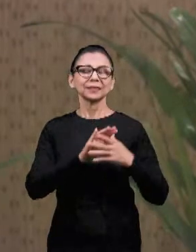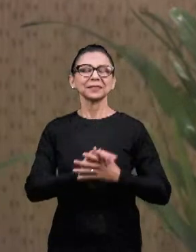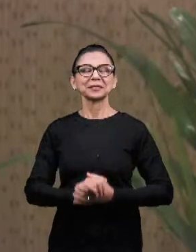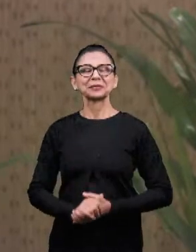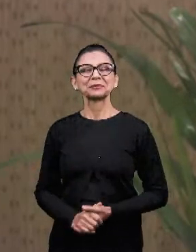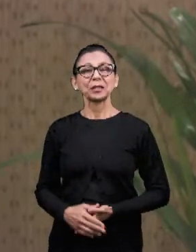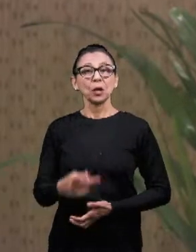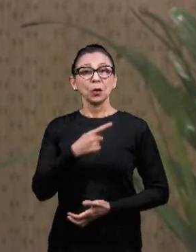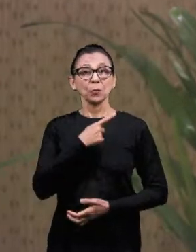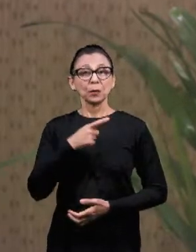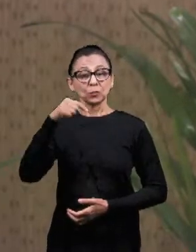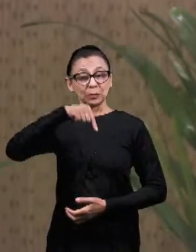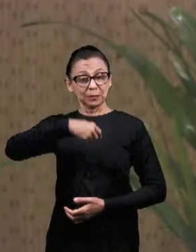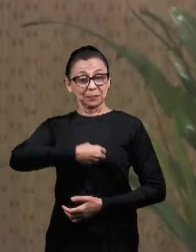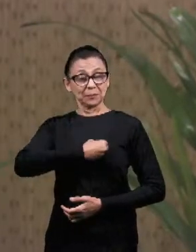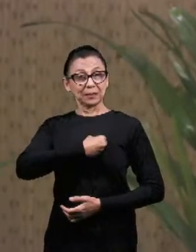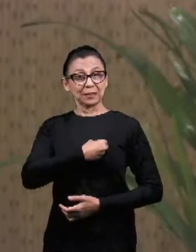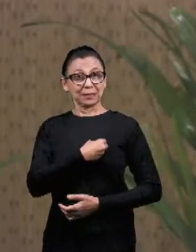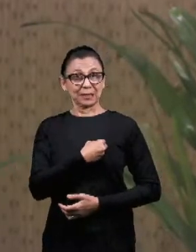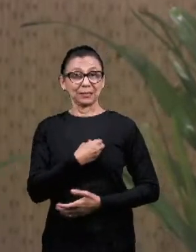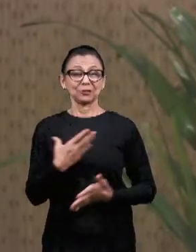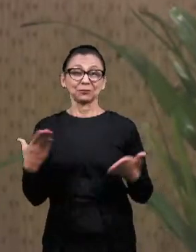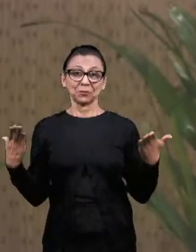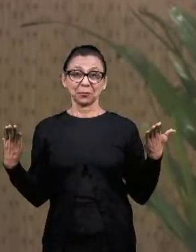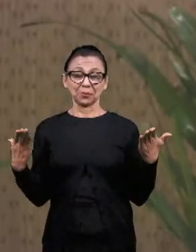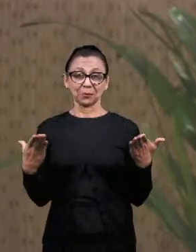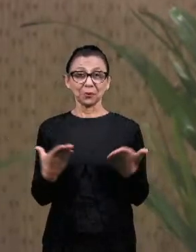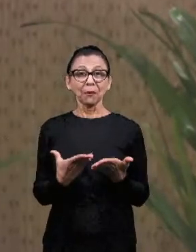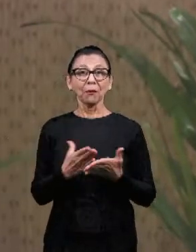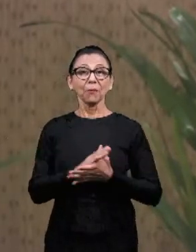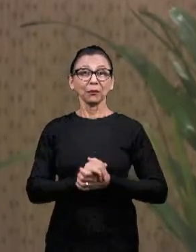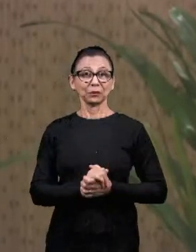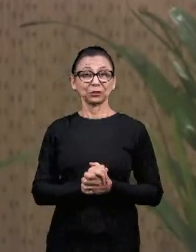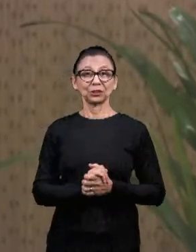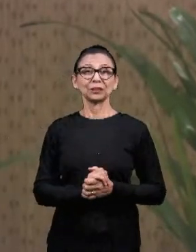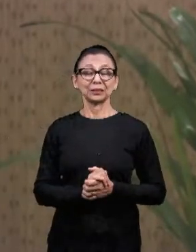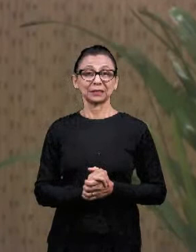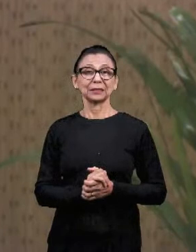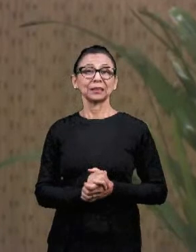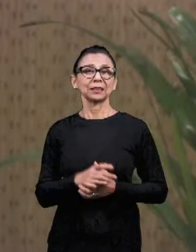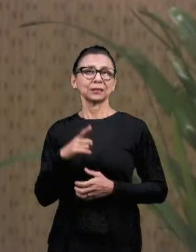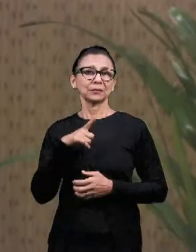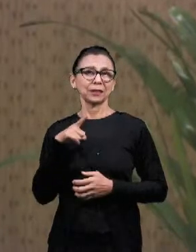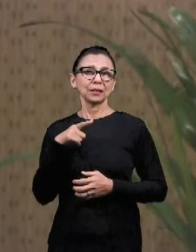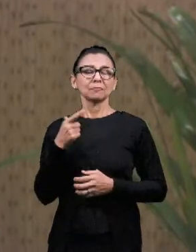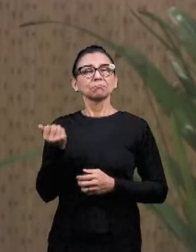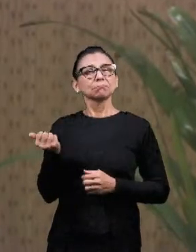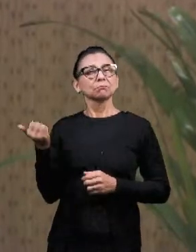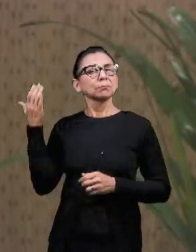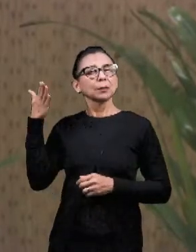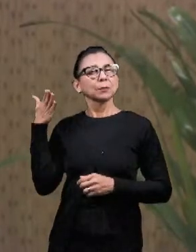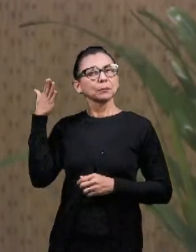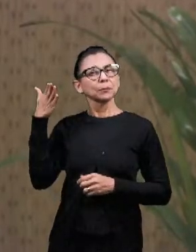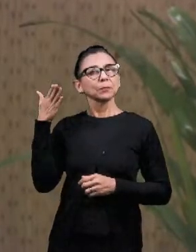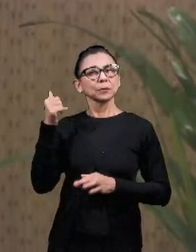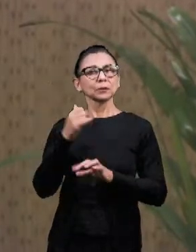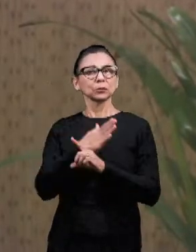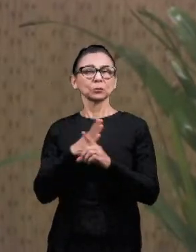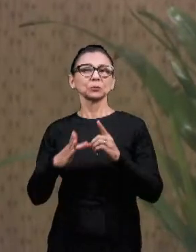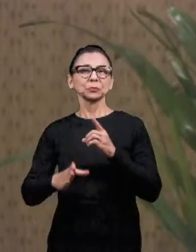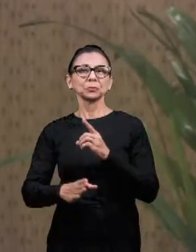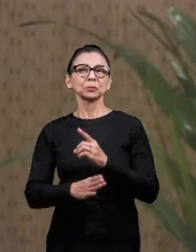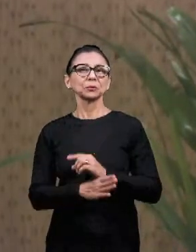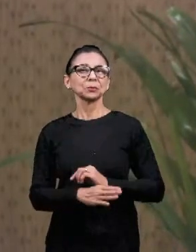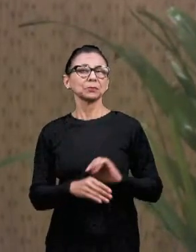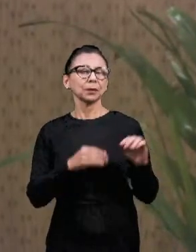está comigo aqui hoje, que vai conduzir o culto dessa noite, trazer a palavra, e nós já vamos conversar um pouquinho,